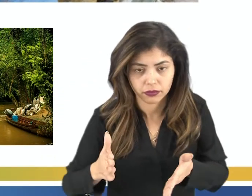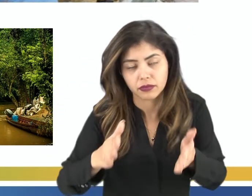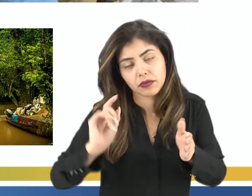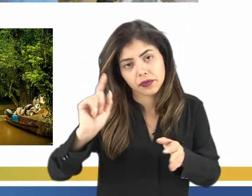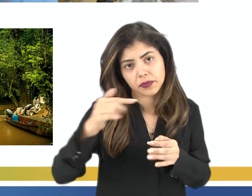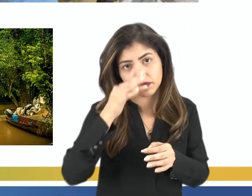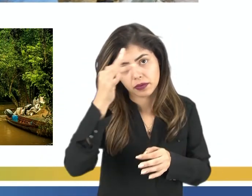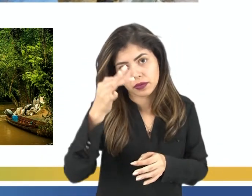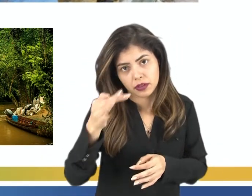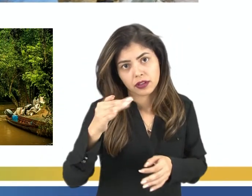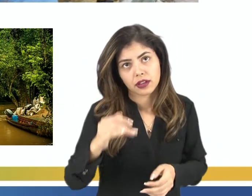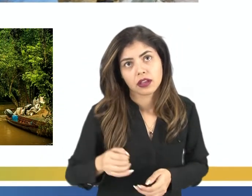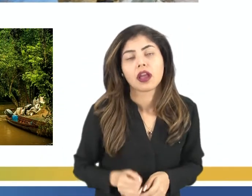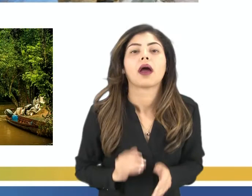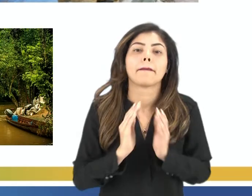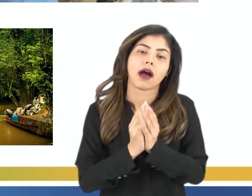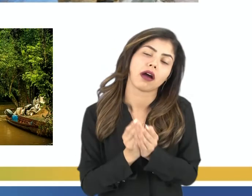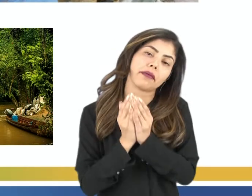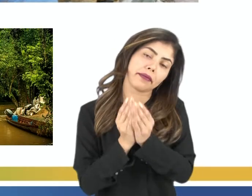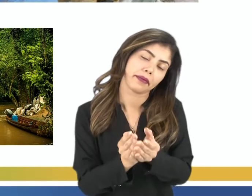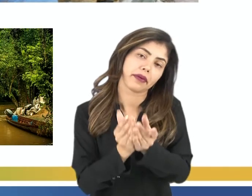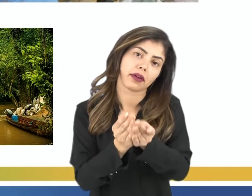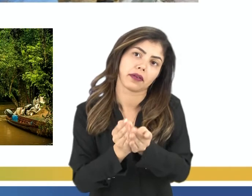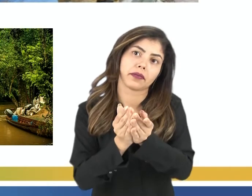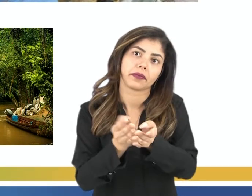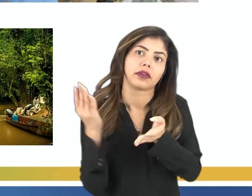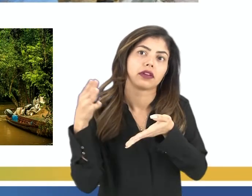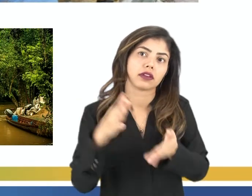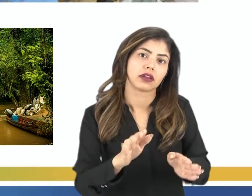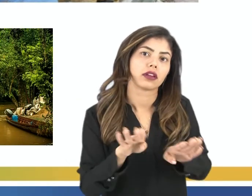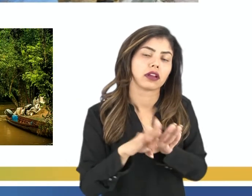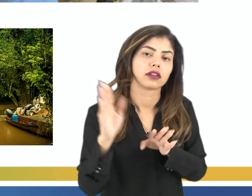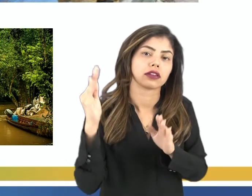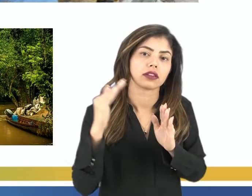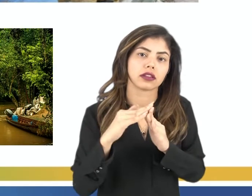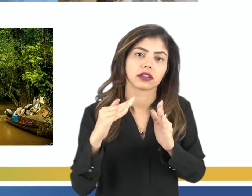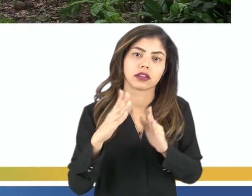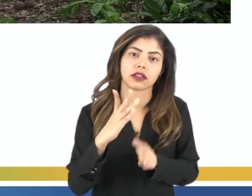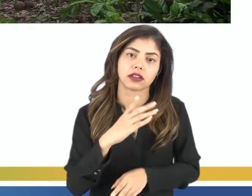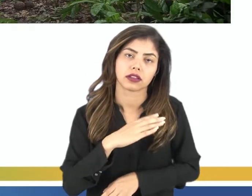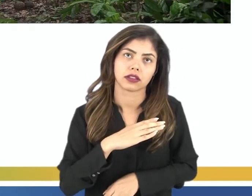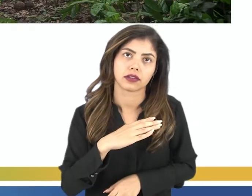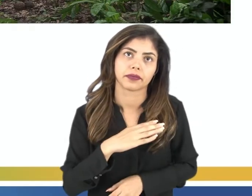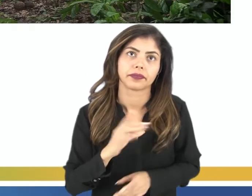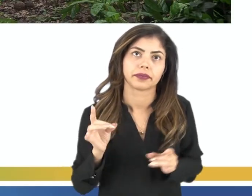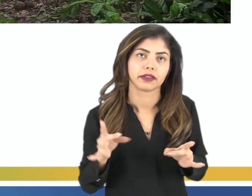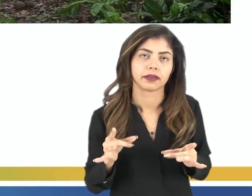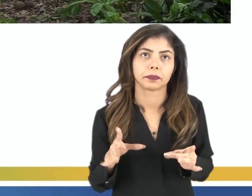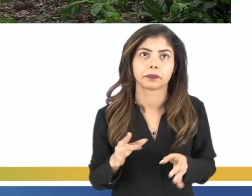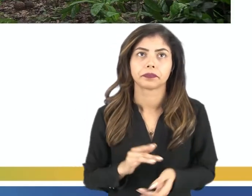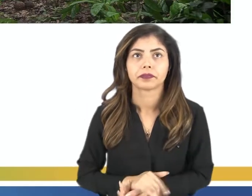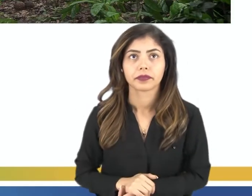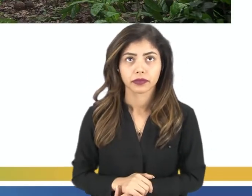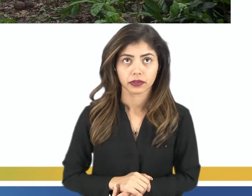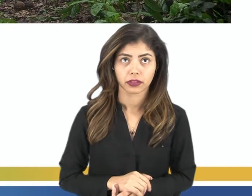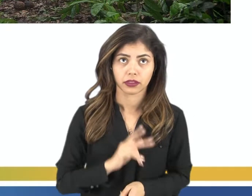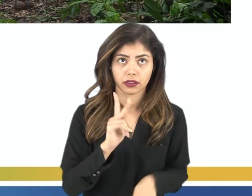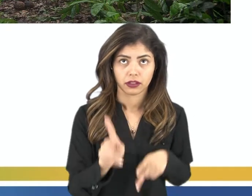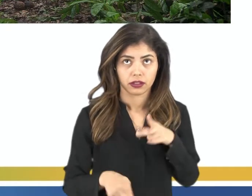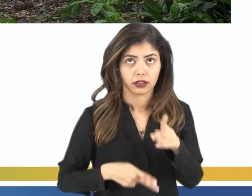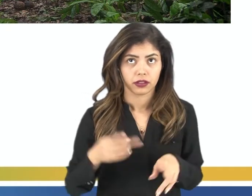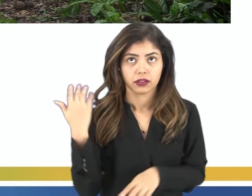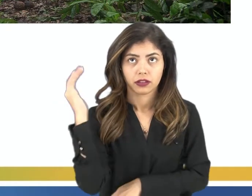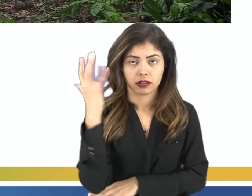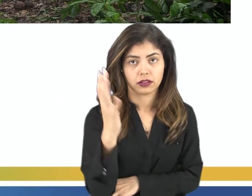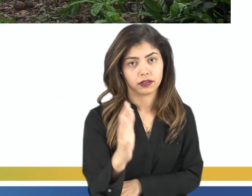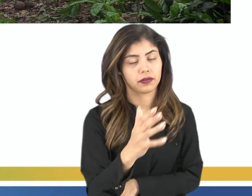colocam em batelões, né, para levar para a cidade para ser comercializado. Então os castanheiros também são os povos da